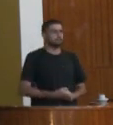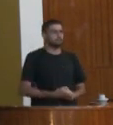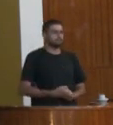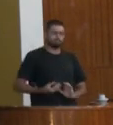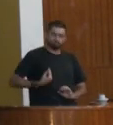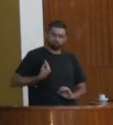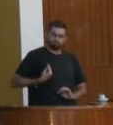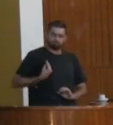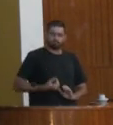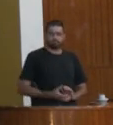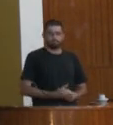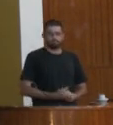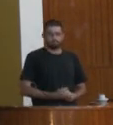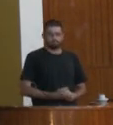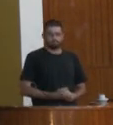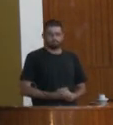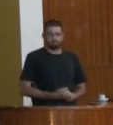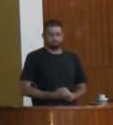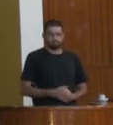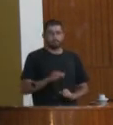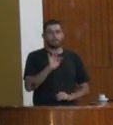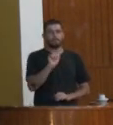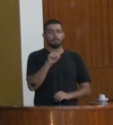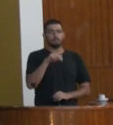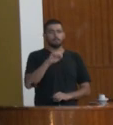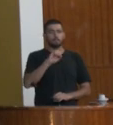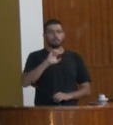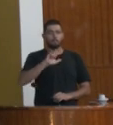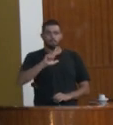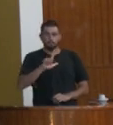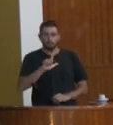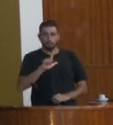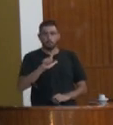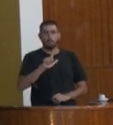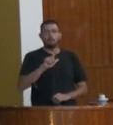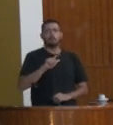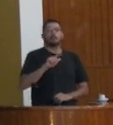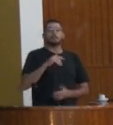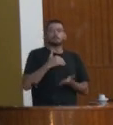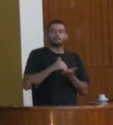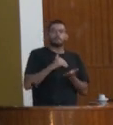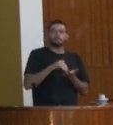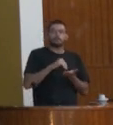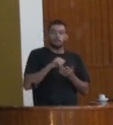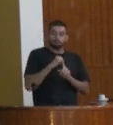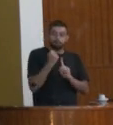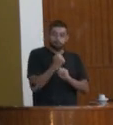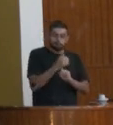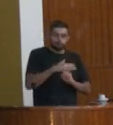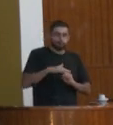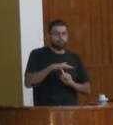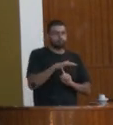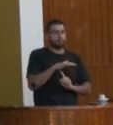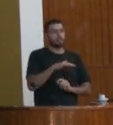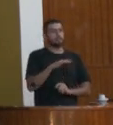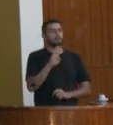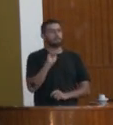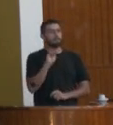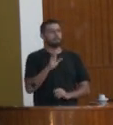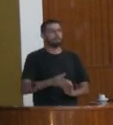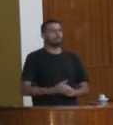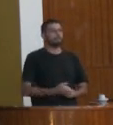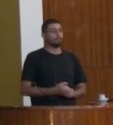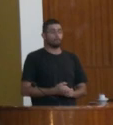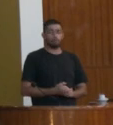também presente. Senhor Fanuel de Paula Faria, secretário de Assistência Social de Barra Mansa.